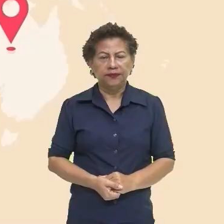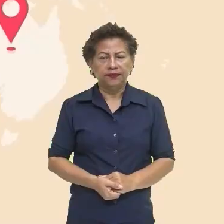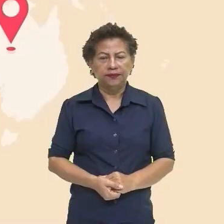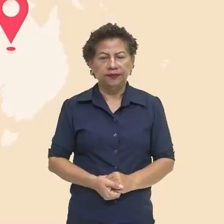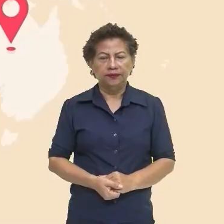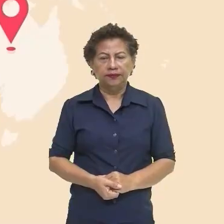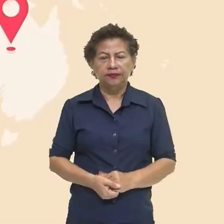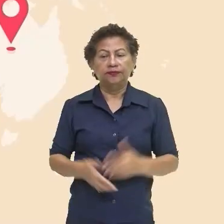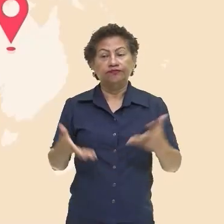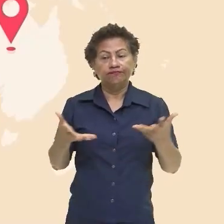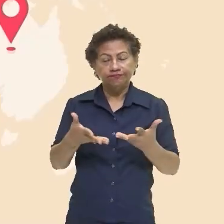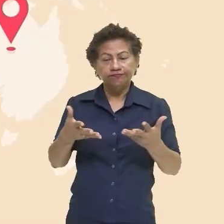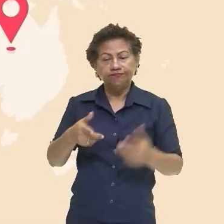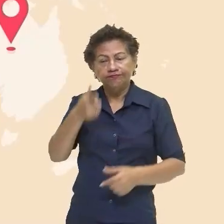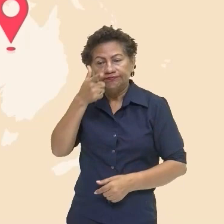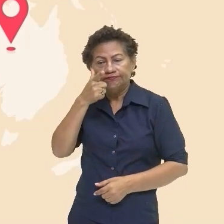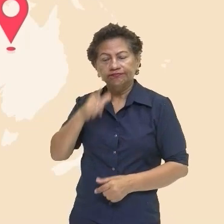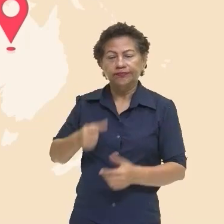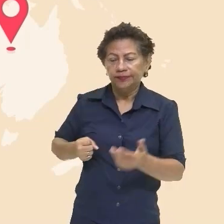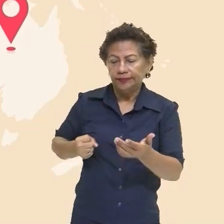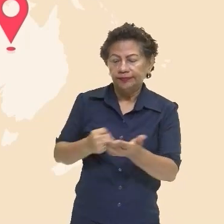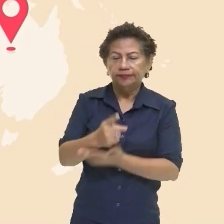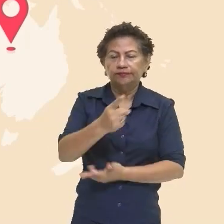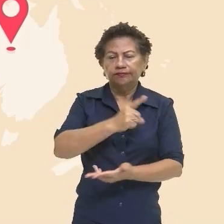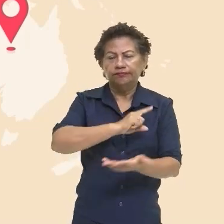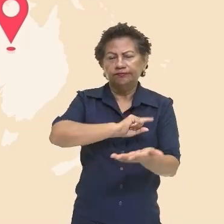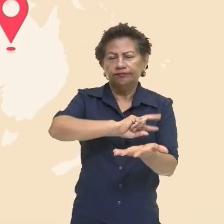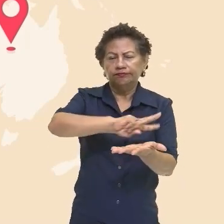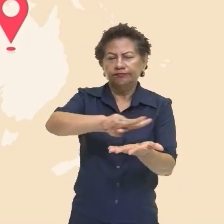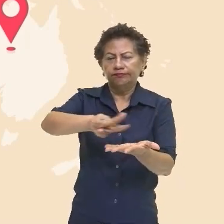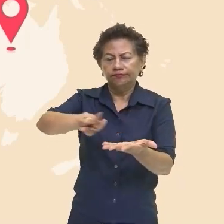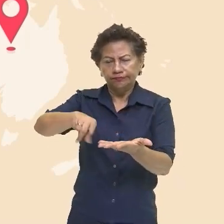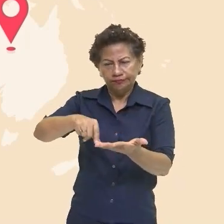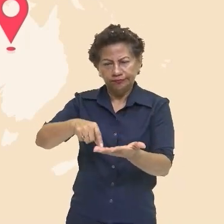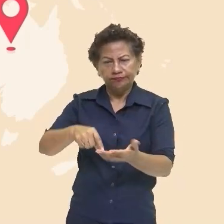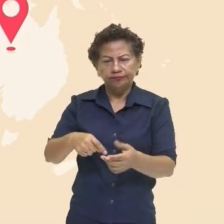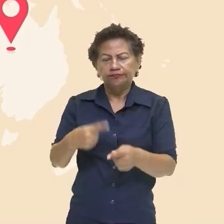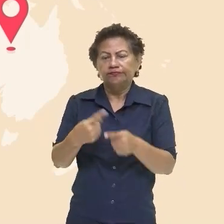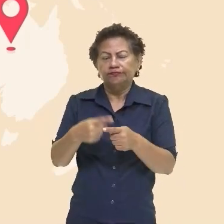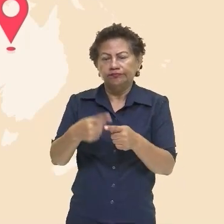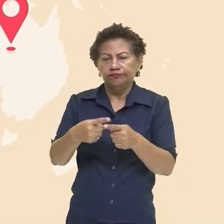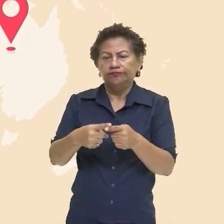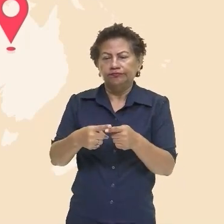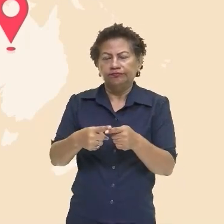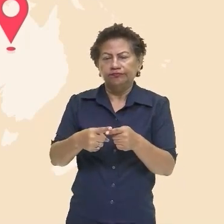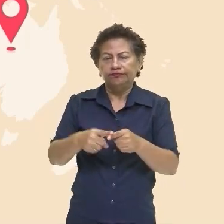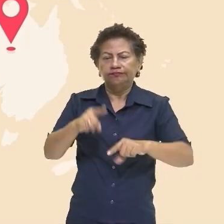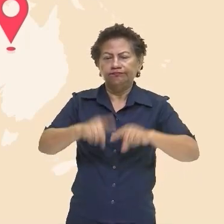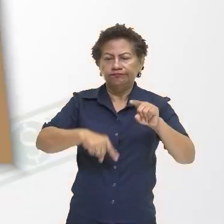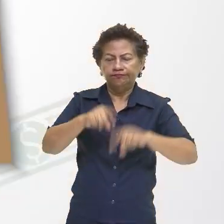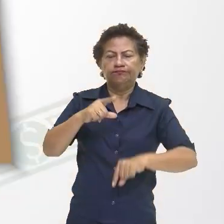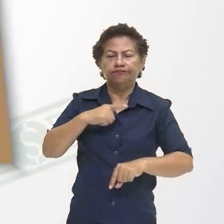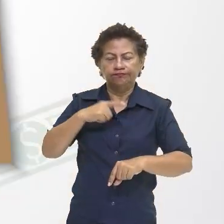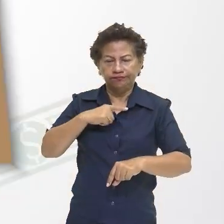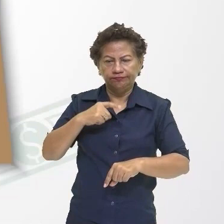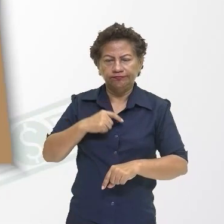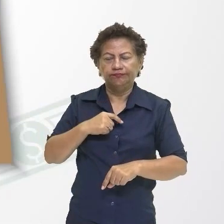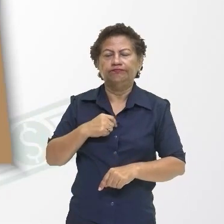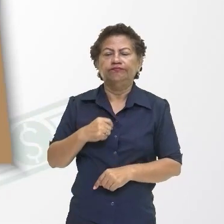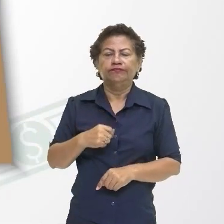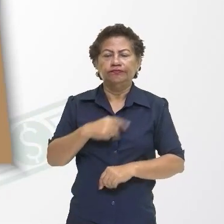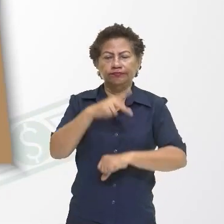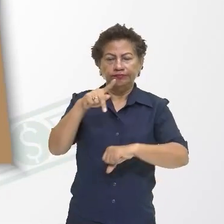Hoje, podemos conseguir comprar qualquer coisa sentado na cadeira do nosso quarto, porque as coisas possuem mercado internacional. Vendedores